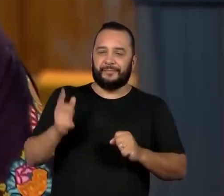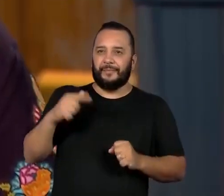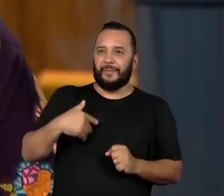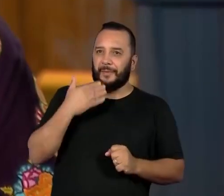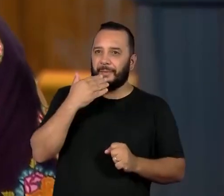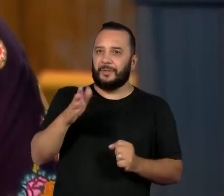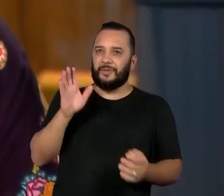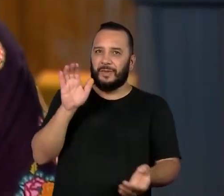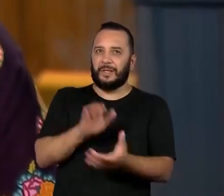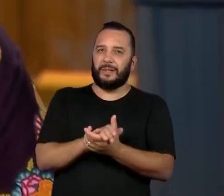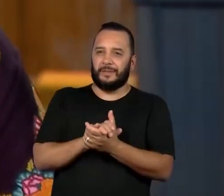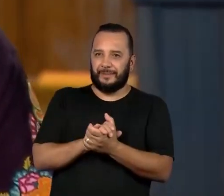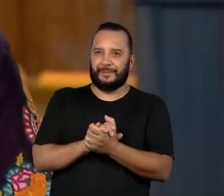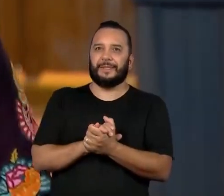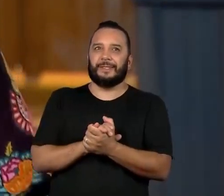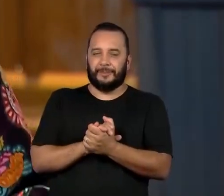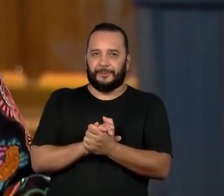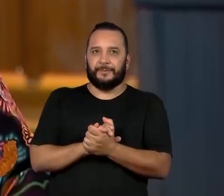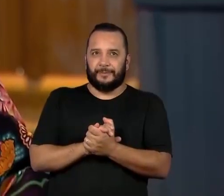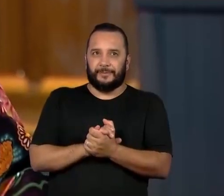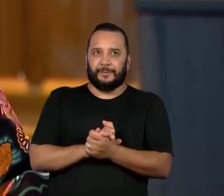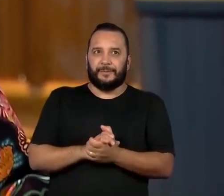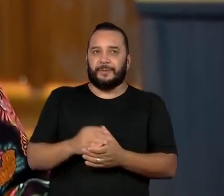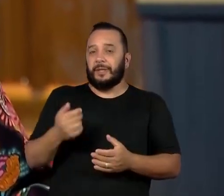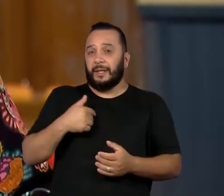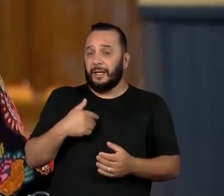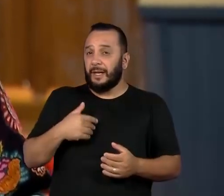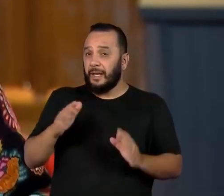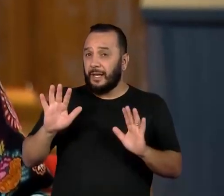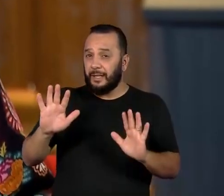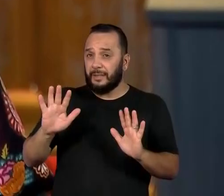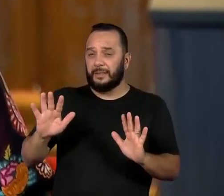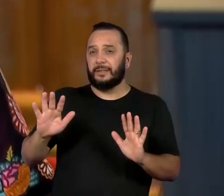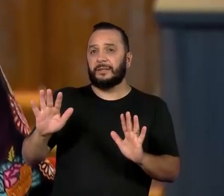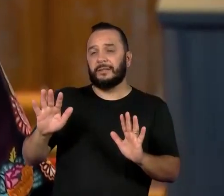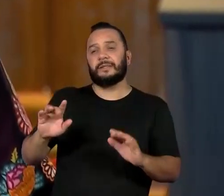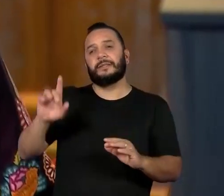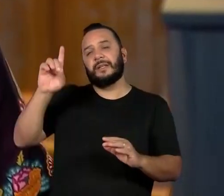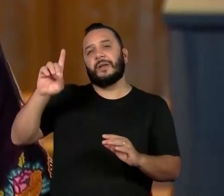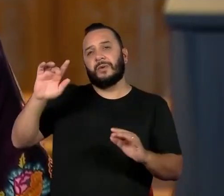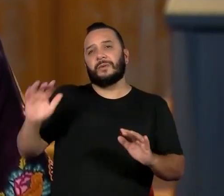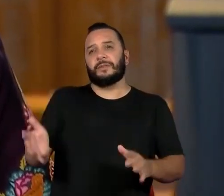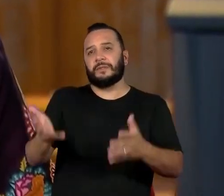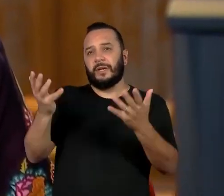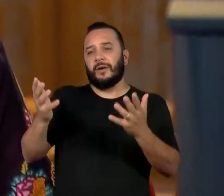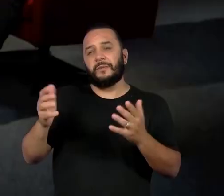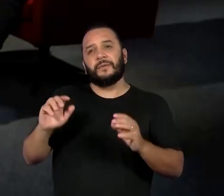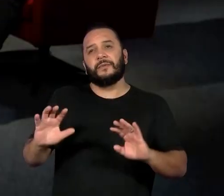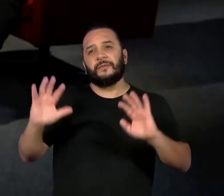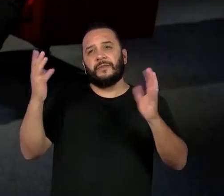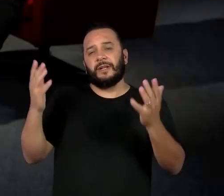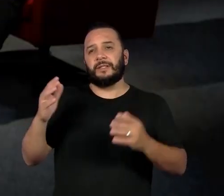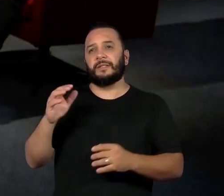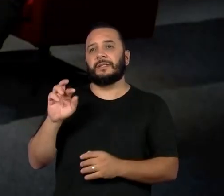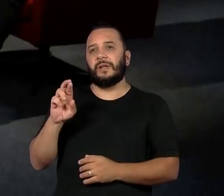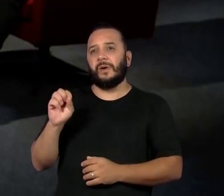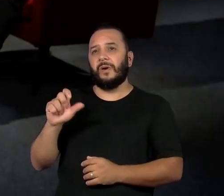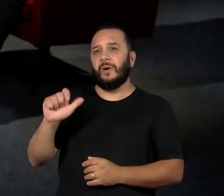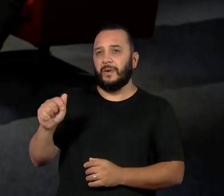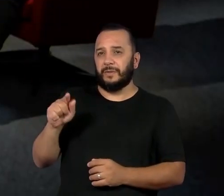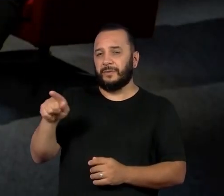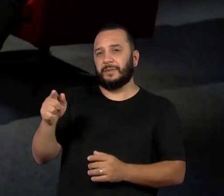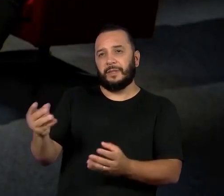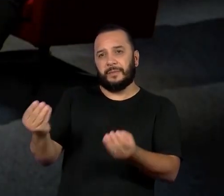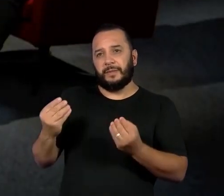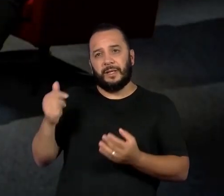de casamento antes que mais diga agora Deus vos salve fresca rosa que vos dê por minha